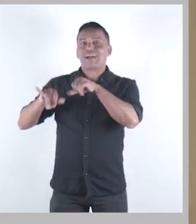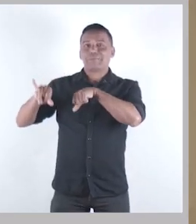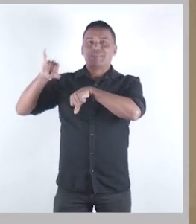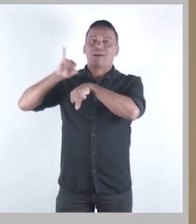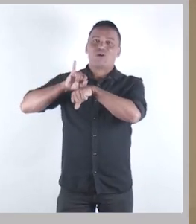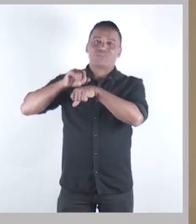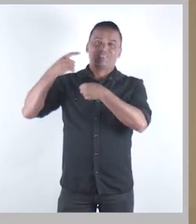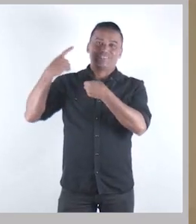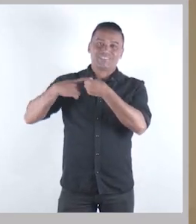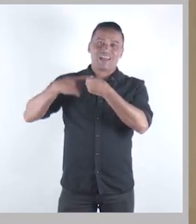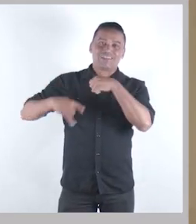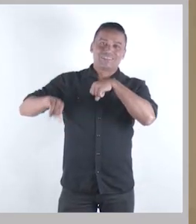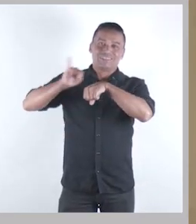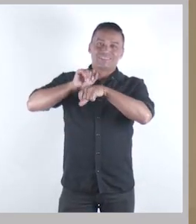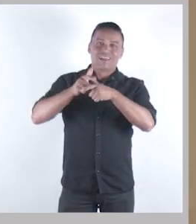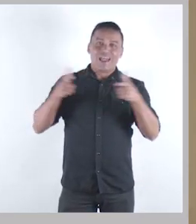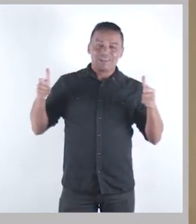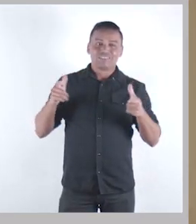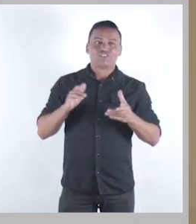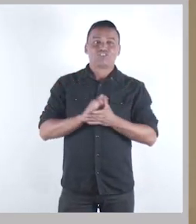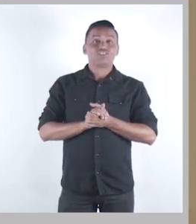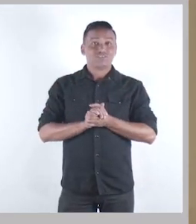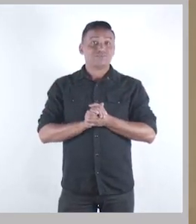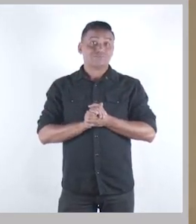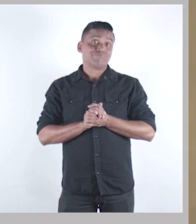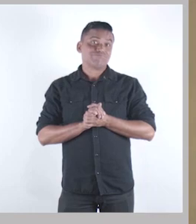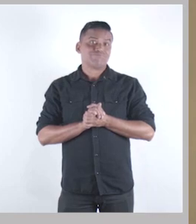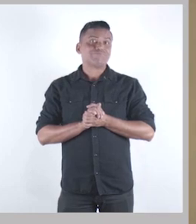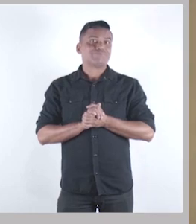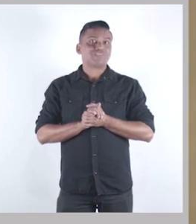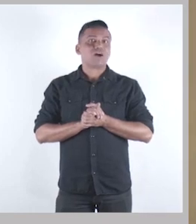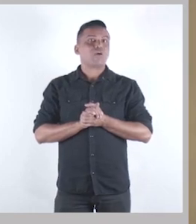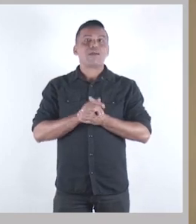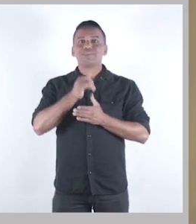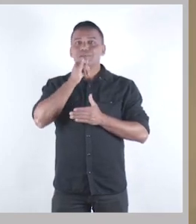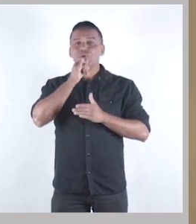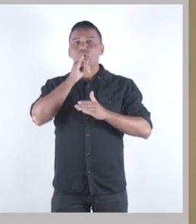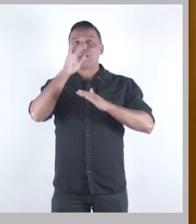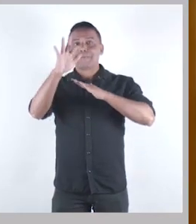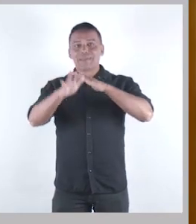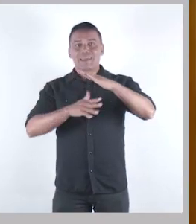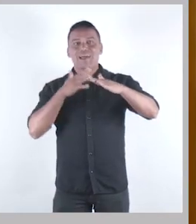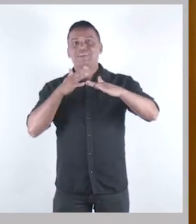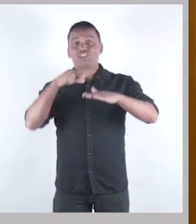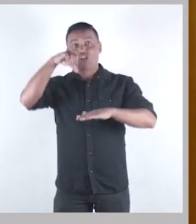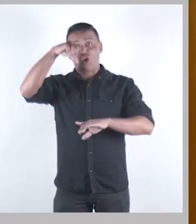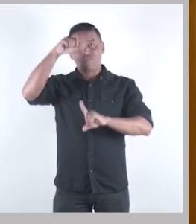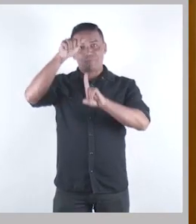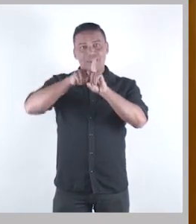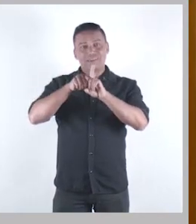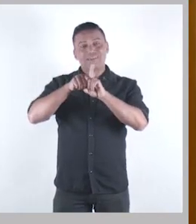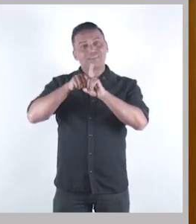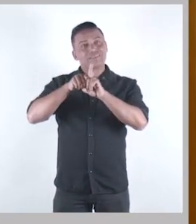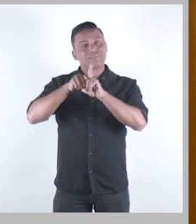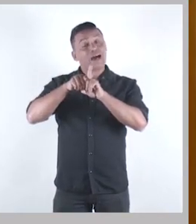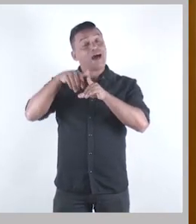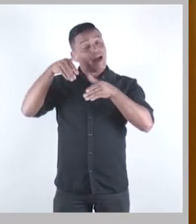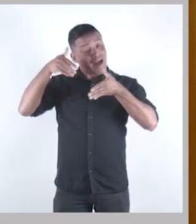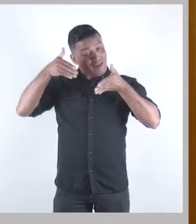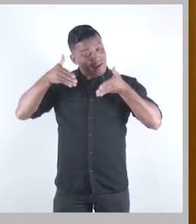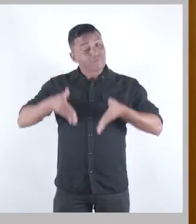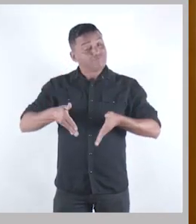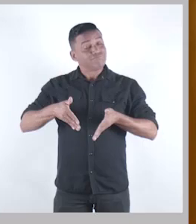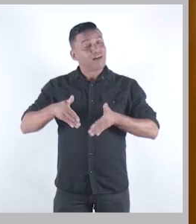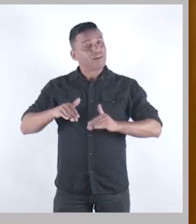Marques. Então eu venho para esta como um pequeno migrante com 9 meses, e foi aqui onde eu cresci. Ora,